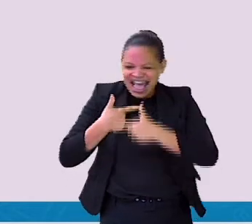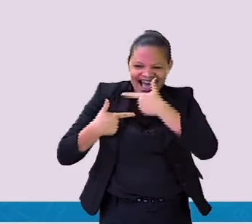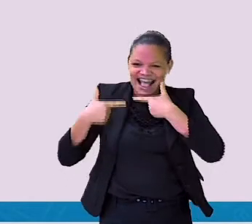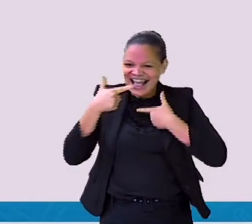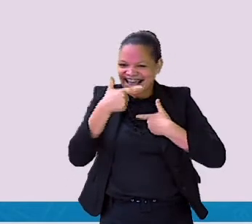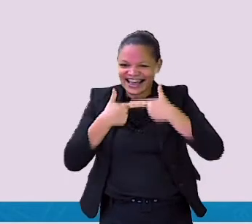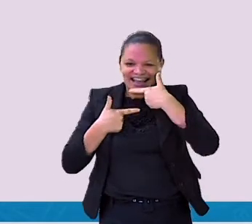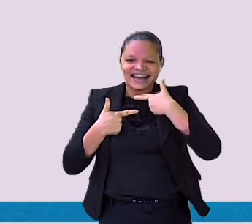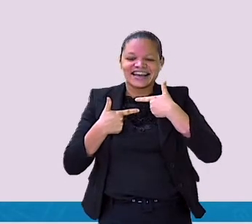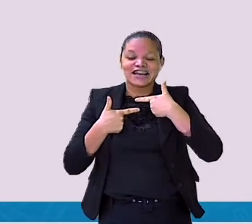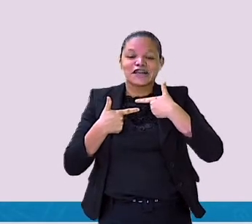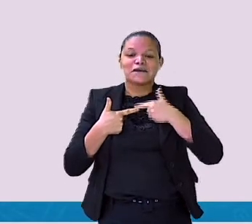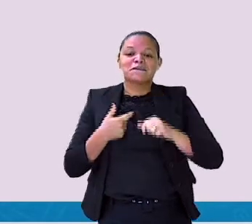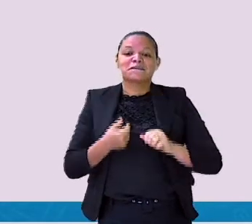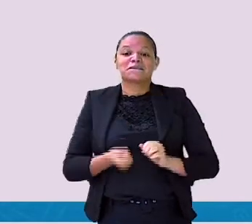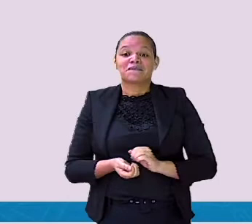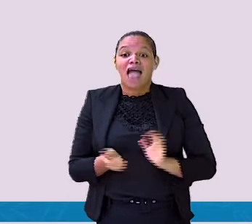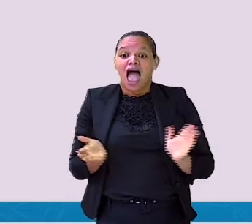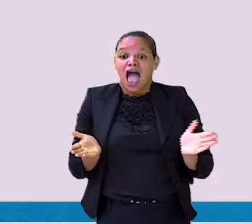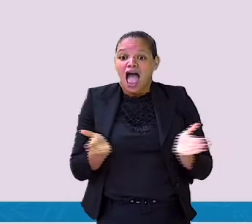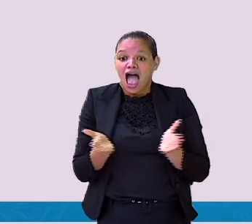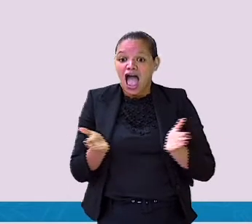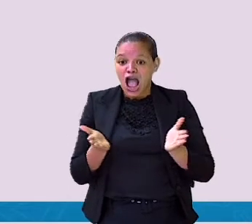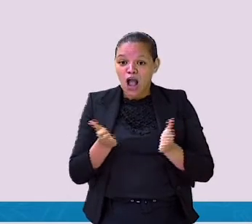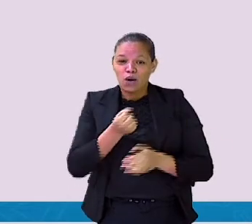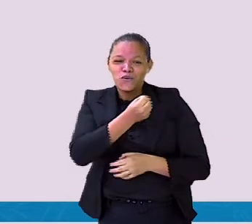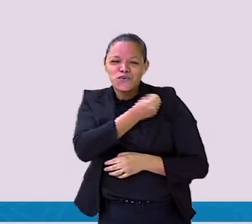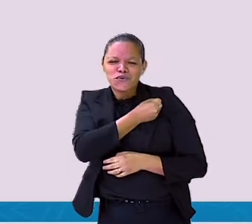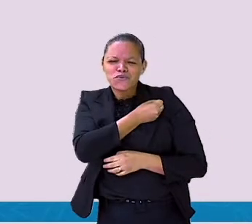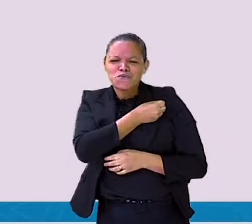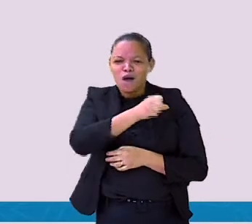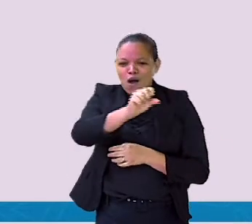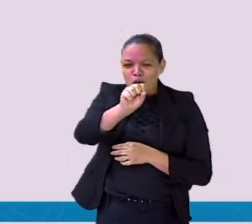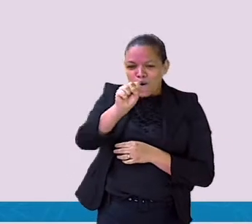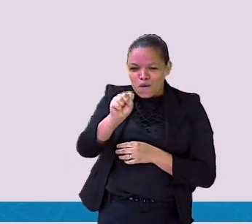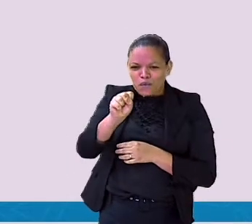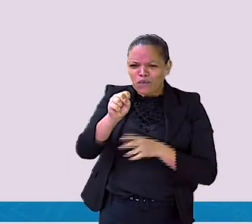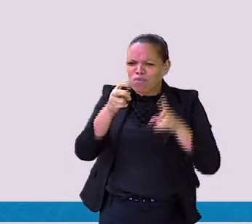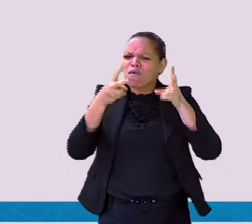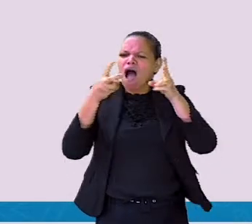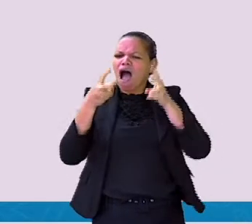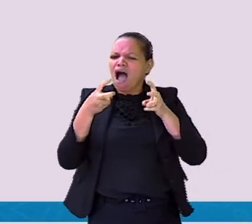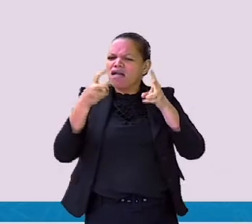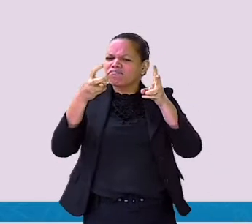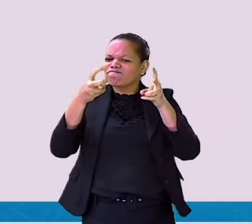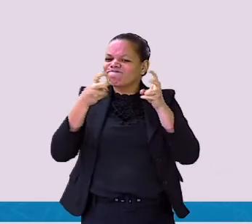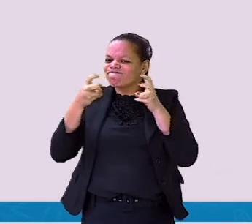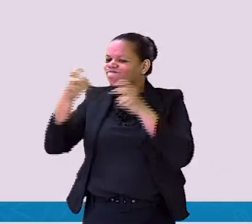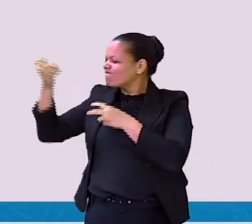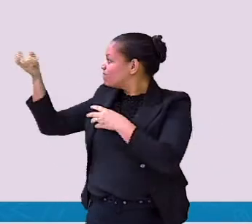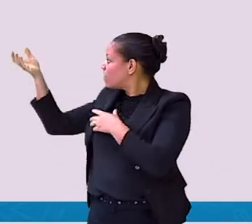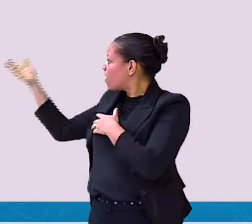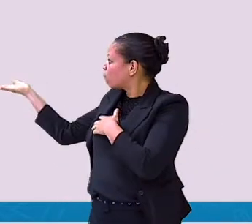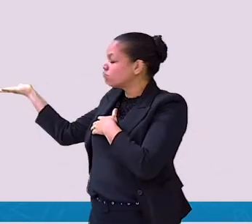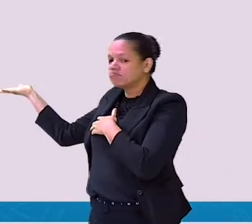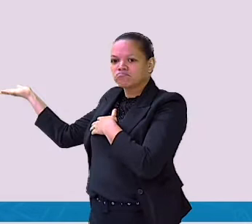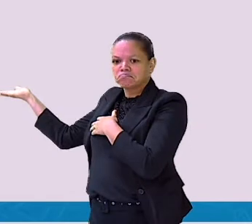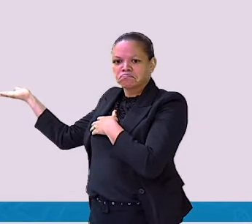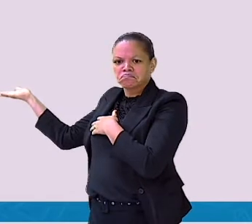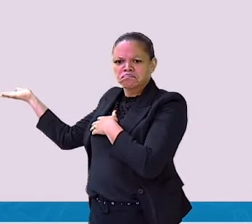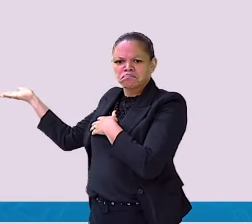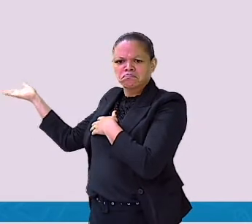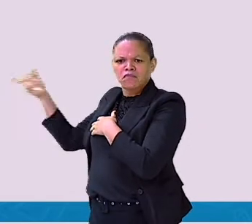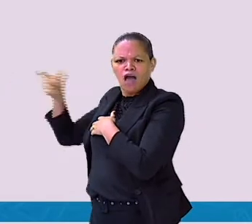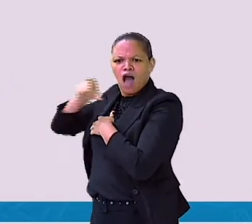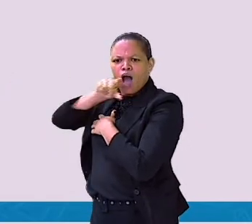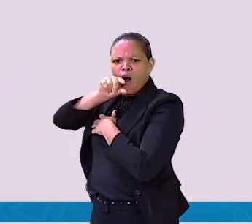né, gente? Agora, número 8, eu quero que vocês prestem atenção aqui, ó. O que o